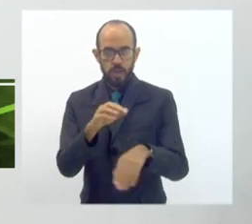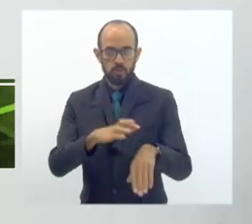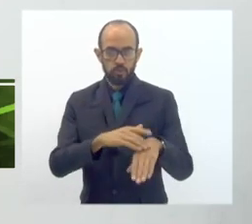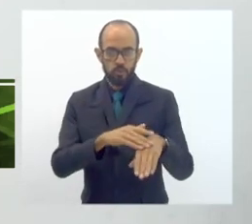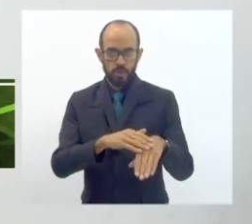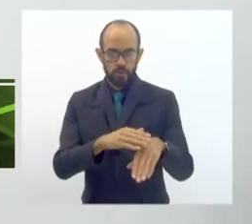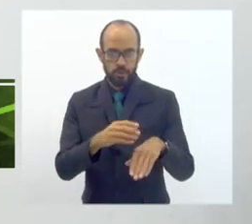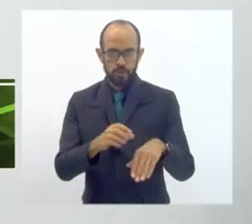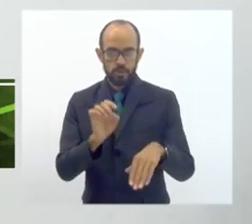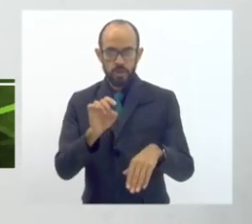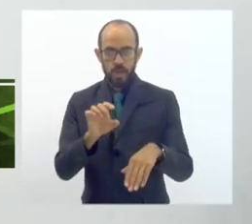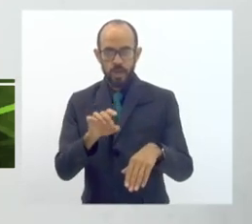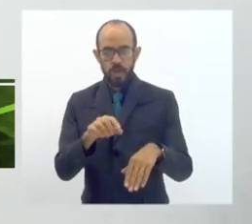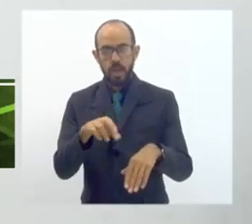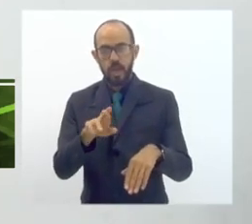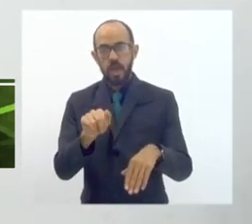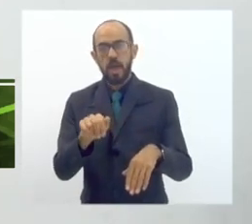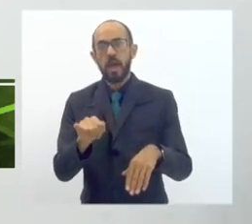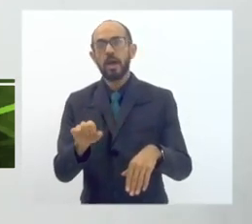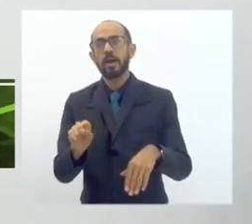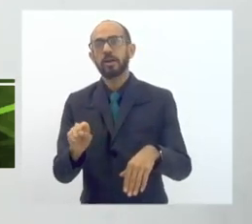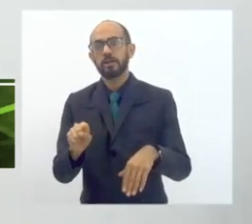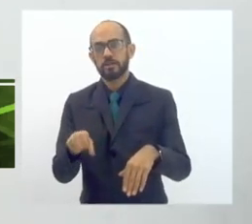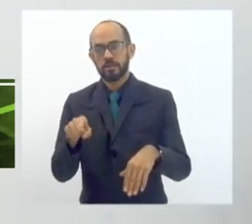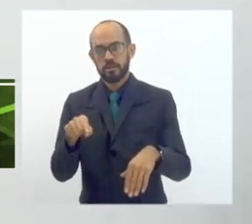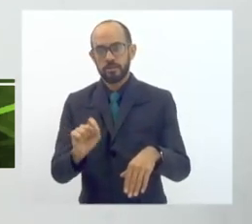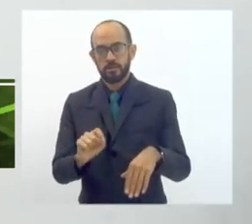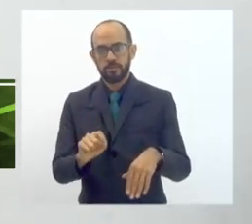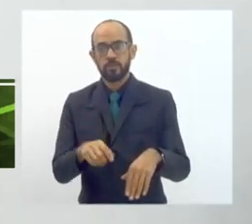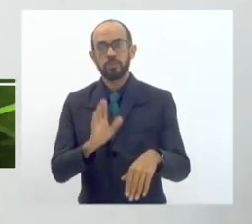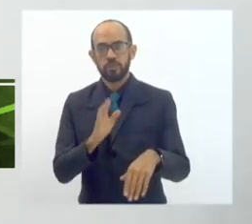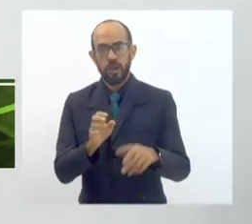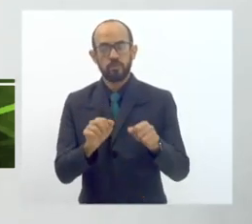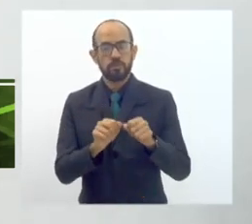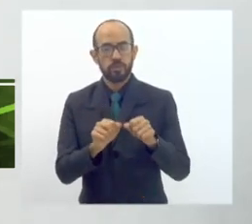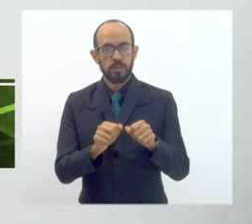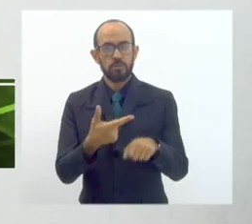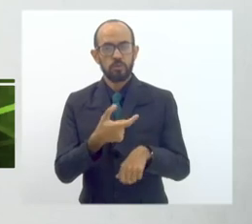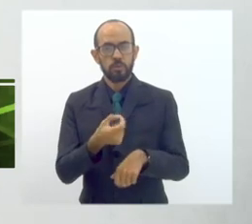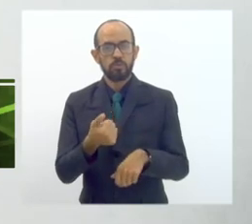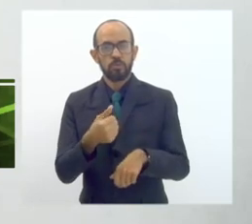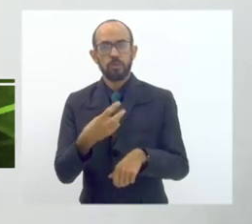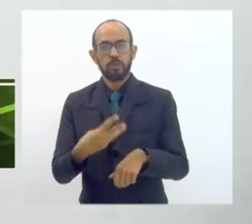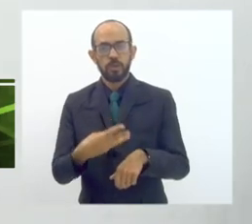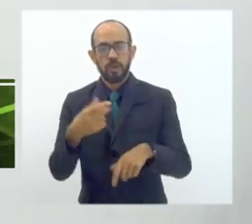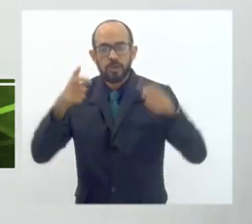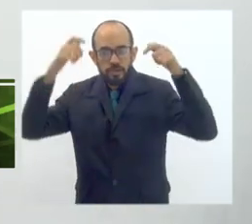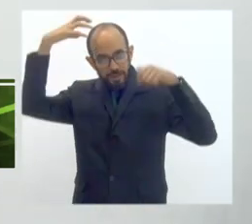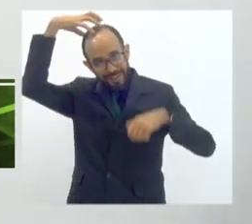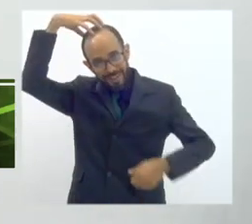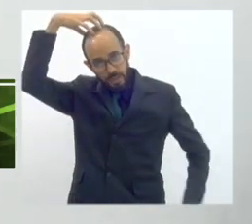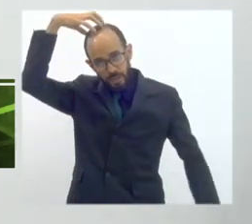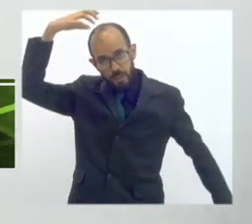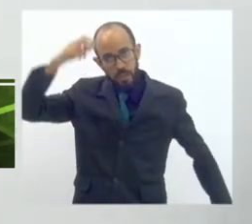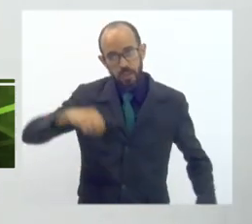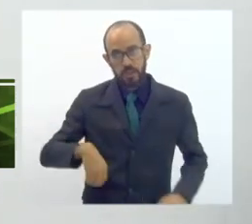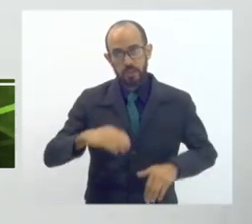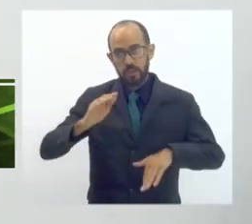Janeiro. E só como exemplo, foi feito isso em 2013, em Angra dos Reis, e o resultado foi um